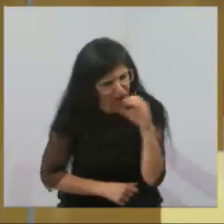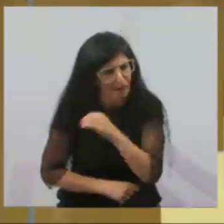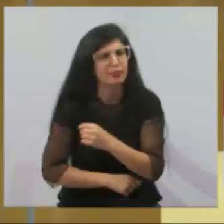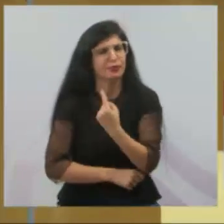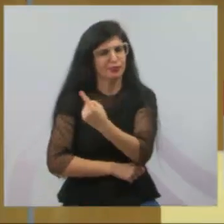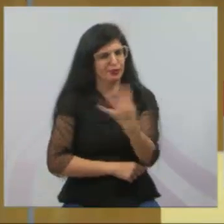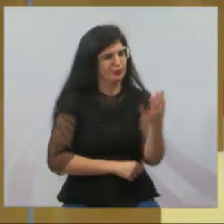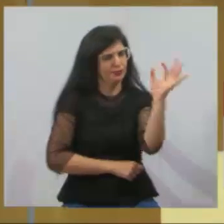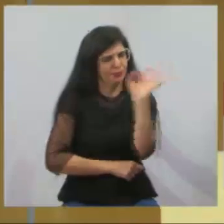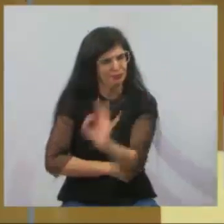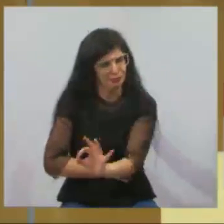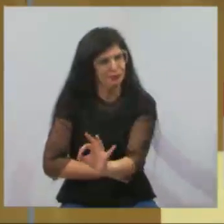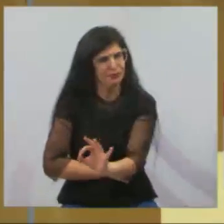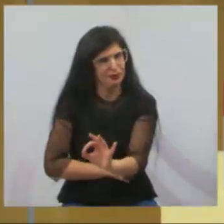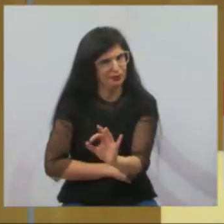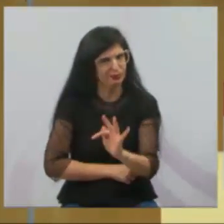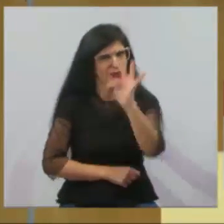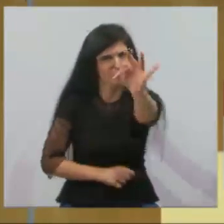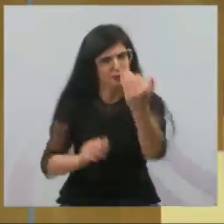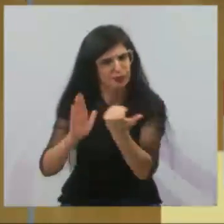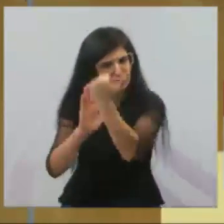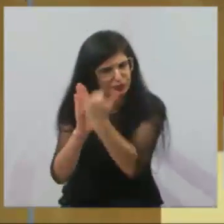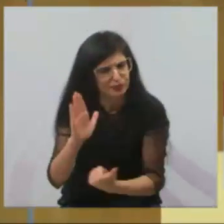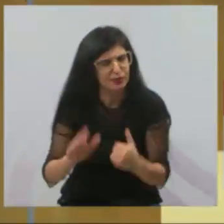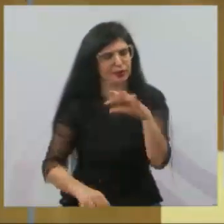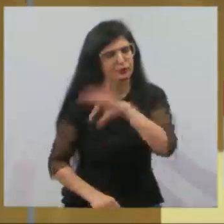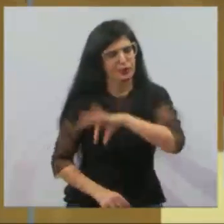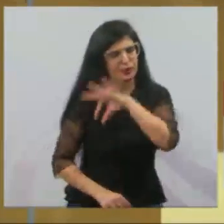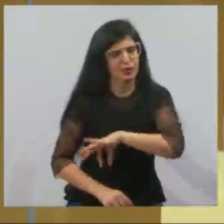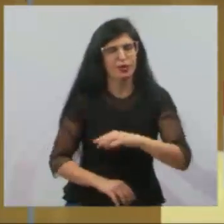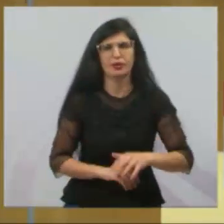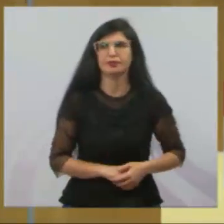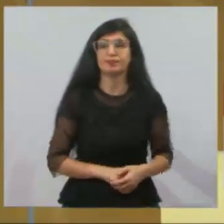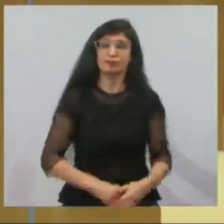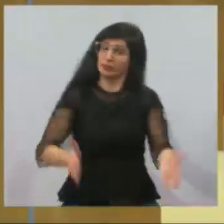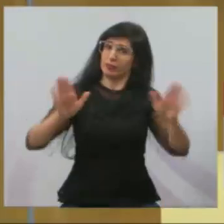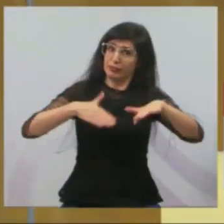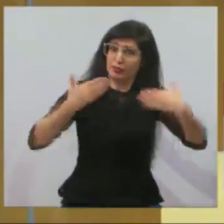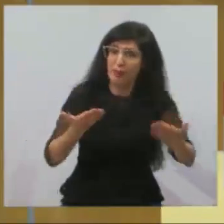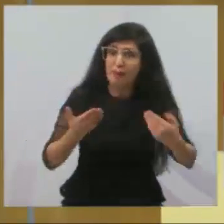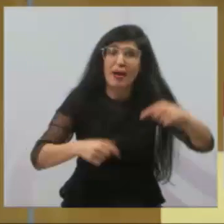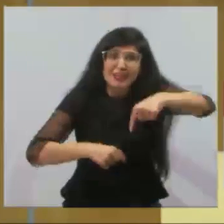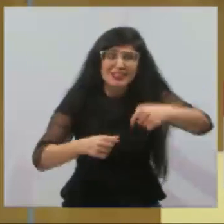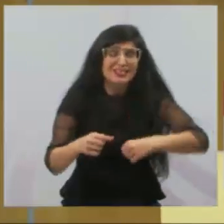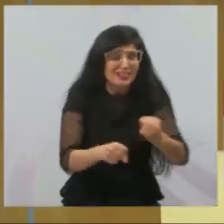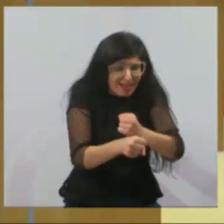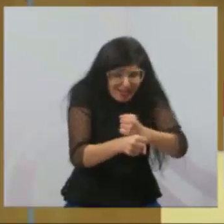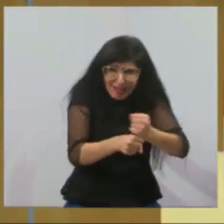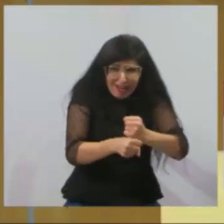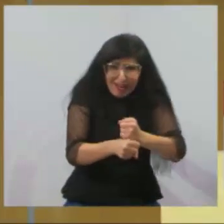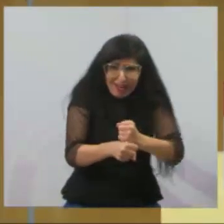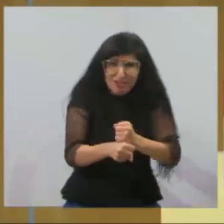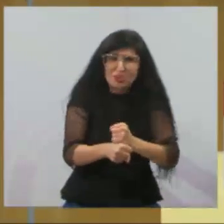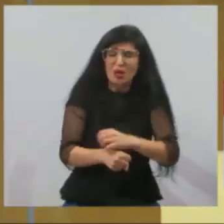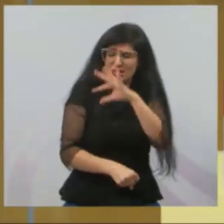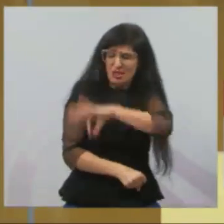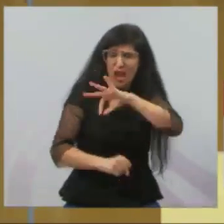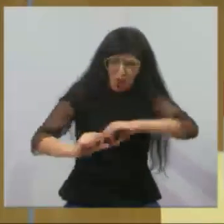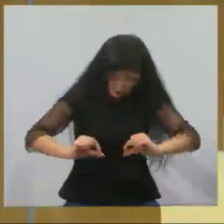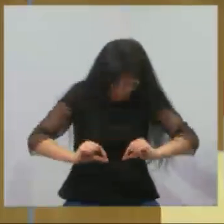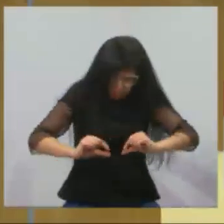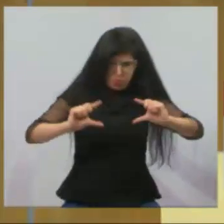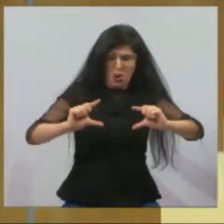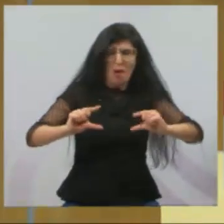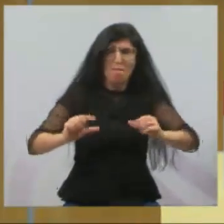não se lembra, por conta de tudo, eles não tiveram sequer o reajuste. É um problema. Nós sabemos que